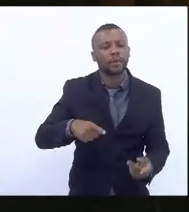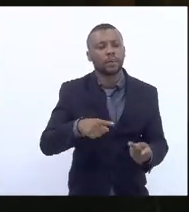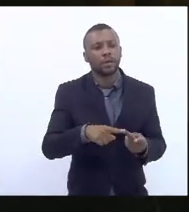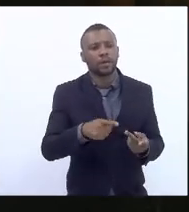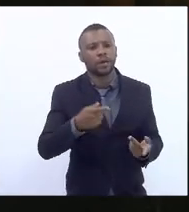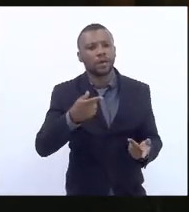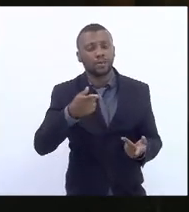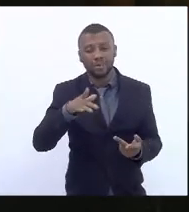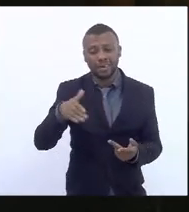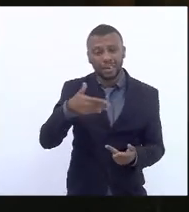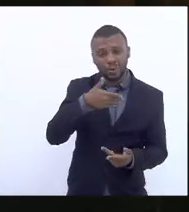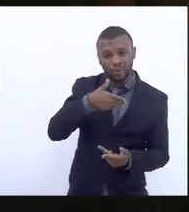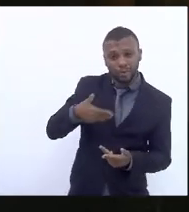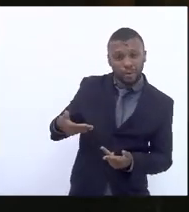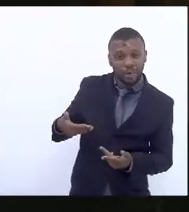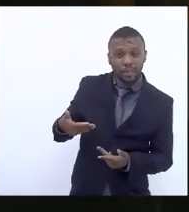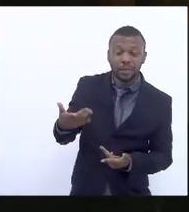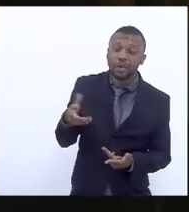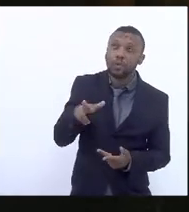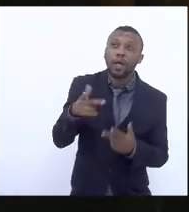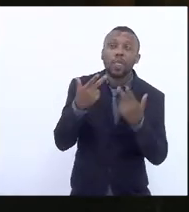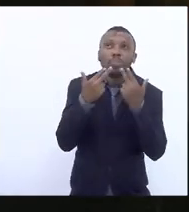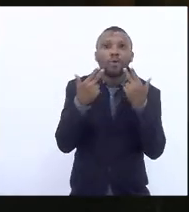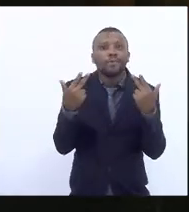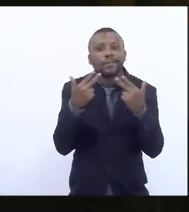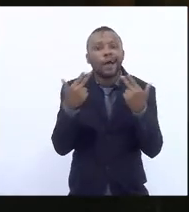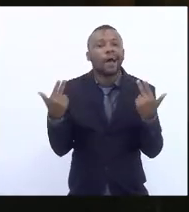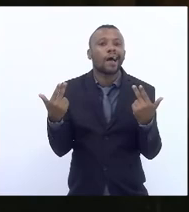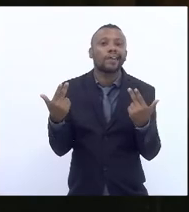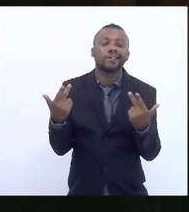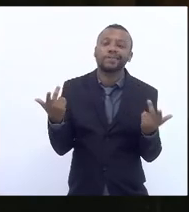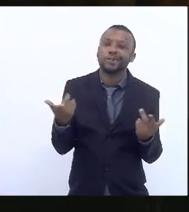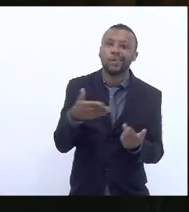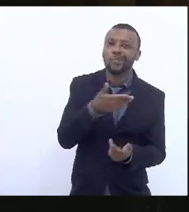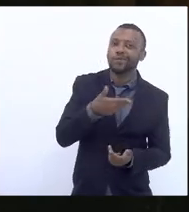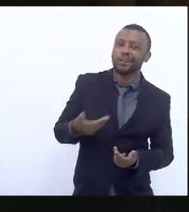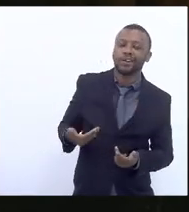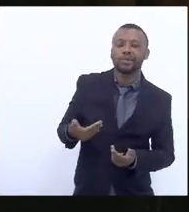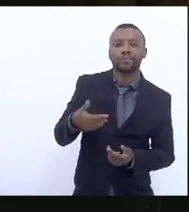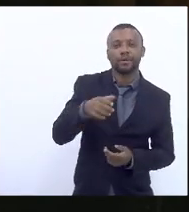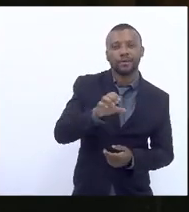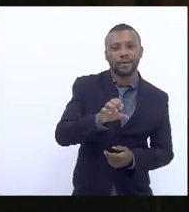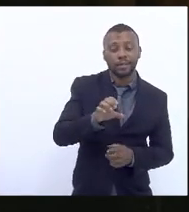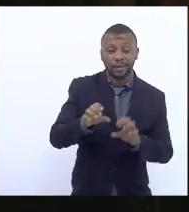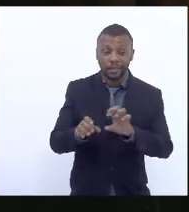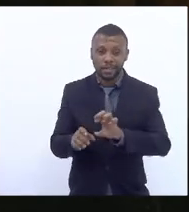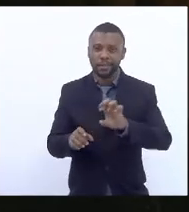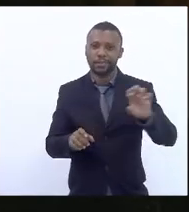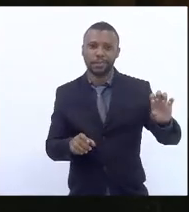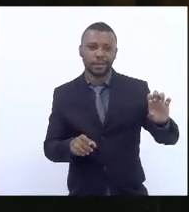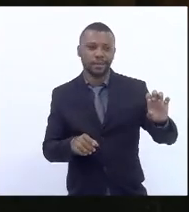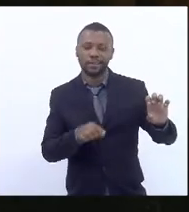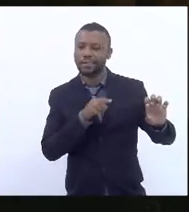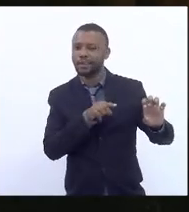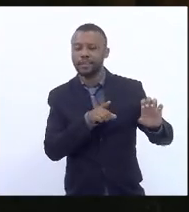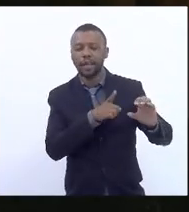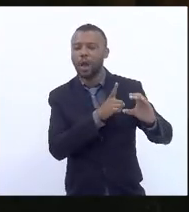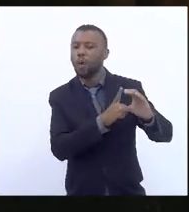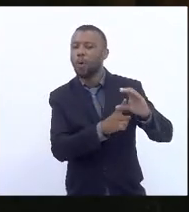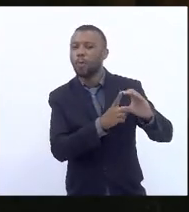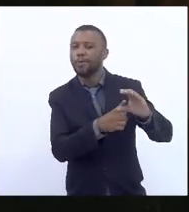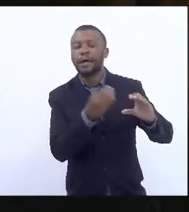aquele governo que não é novidade para ninguém, um governo esquerdista, e que está ali tentando